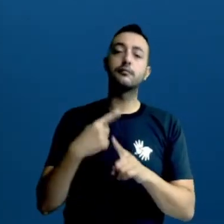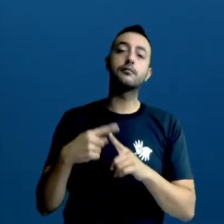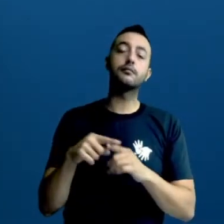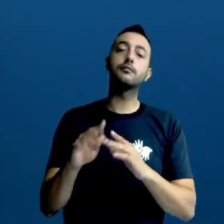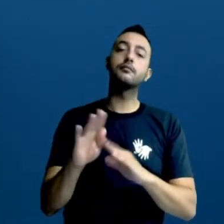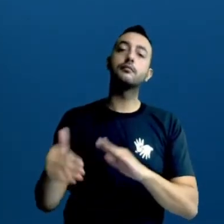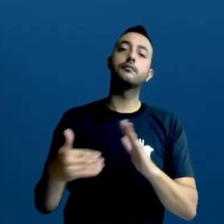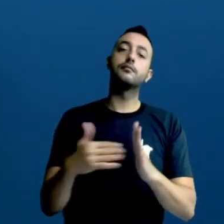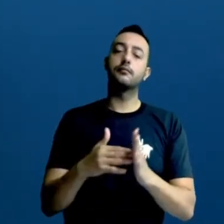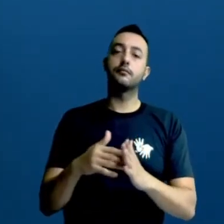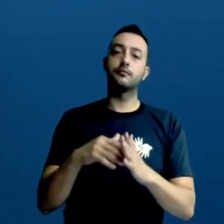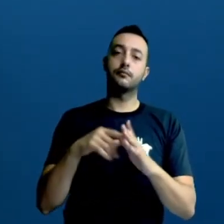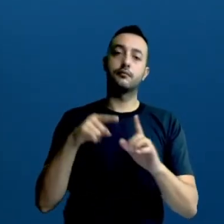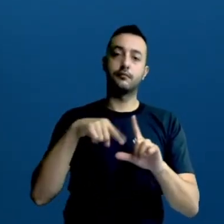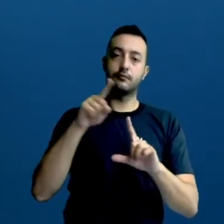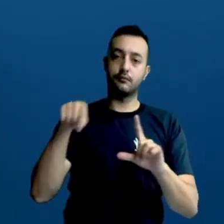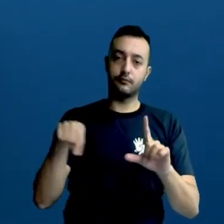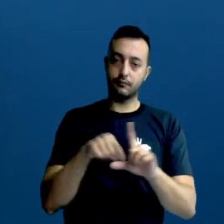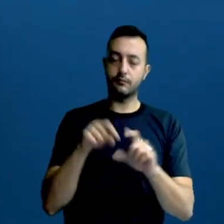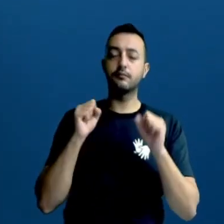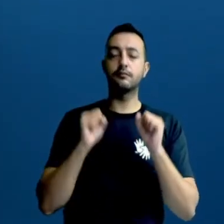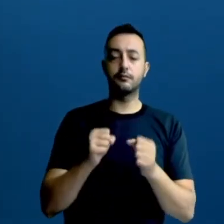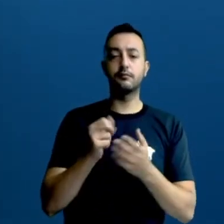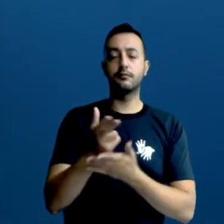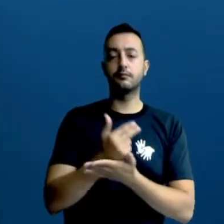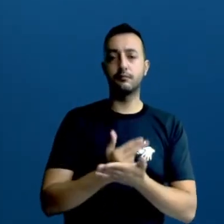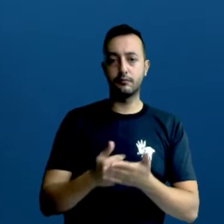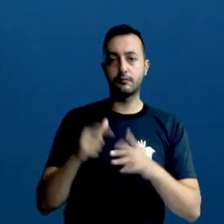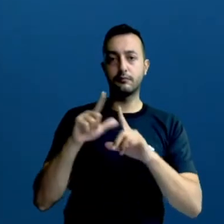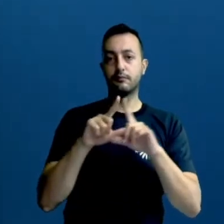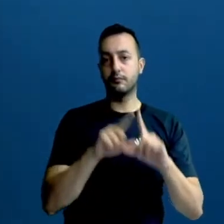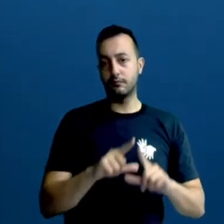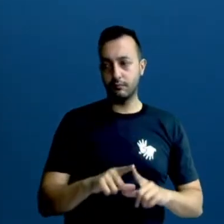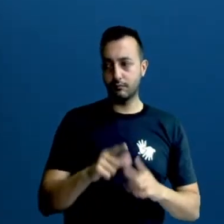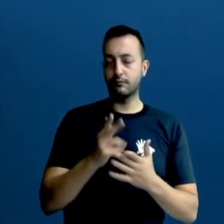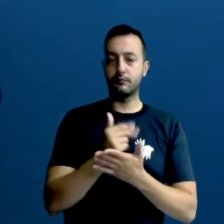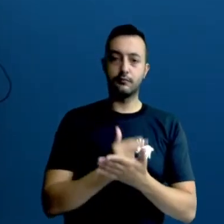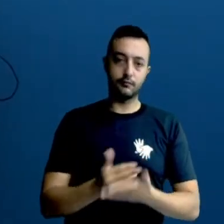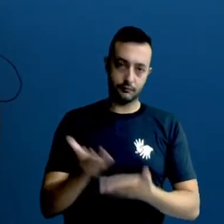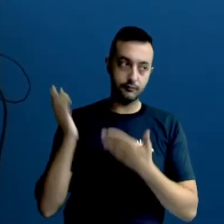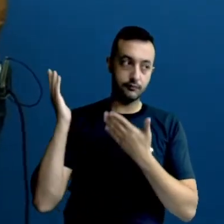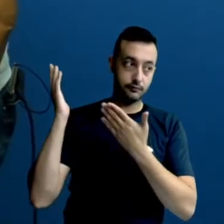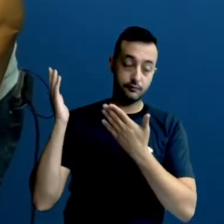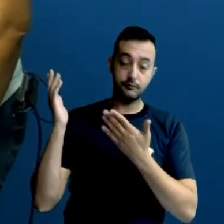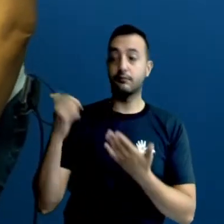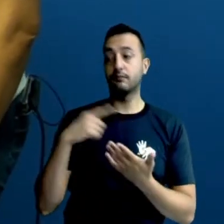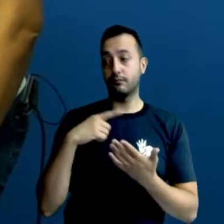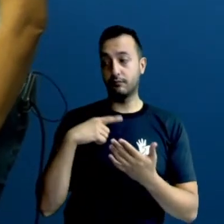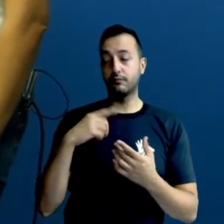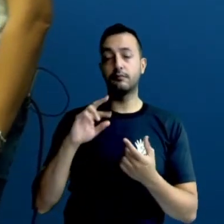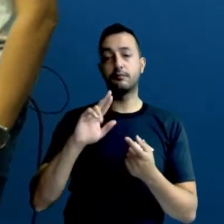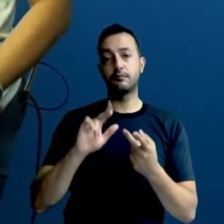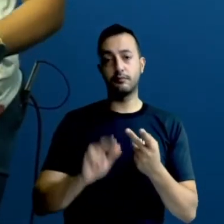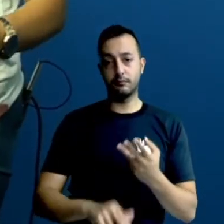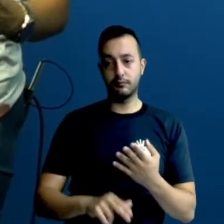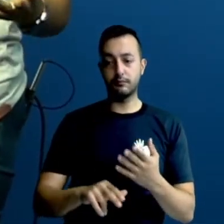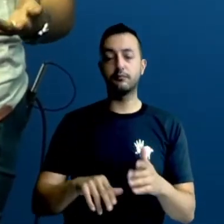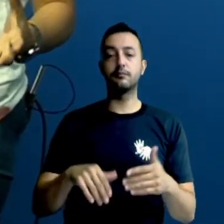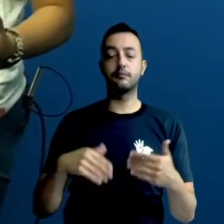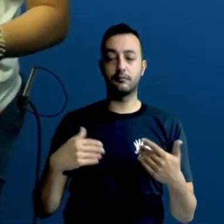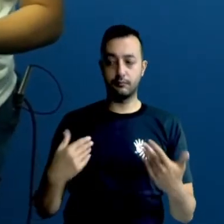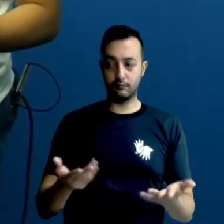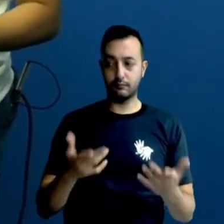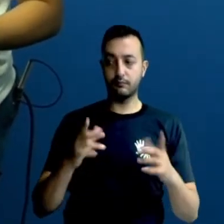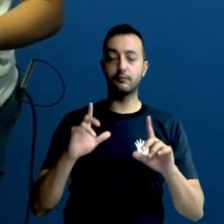polígono, gente, a gente pode dividi-lo em vários triângulos. Olha aqui os desenhos, tá vendo? Peguei vários polígonos a partir